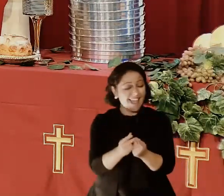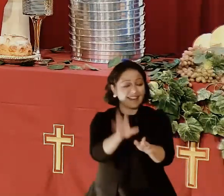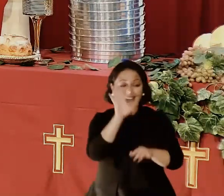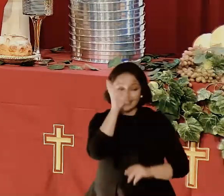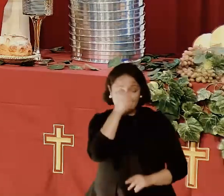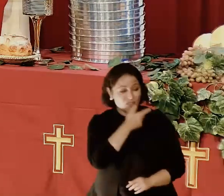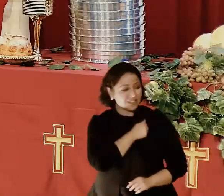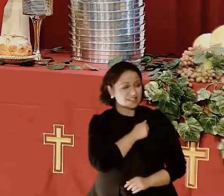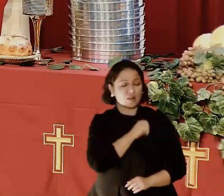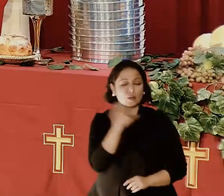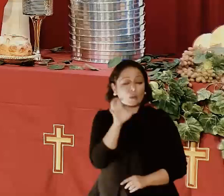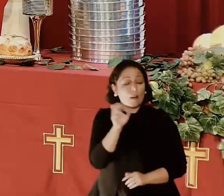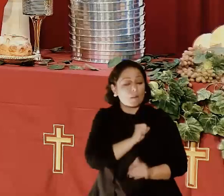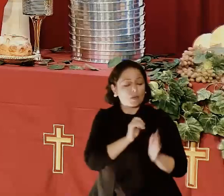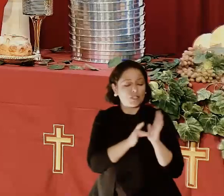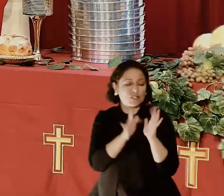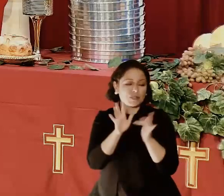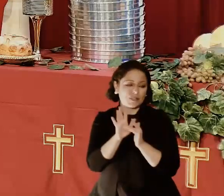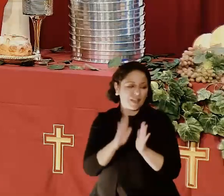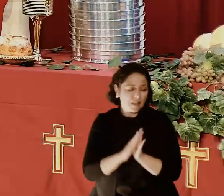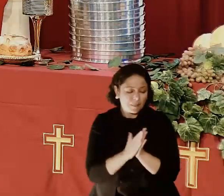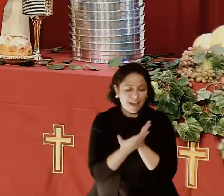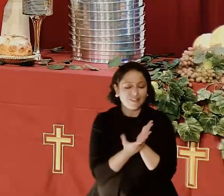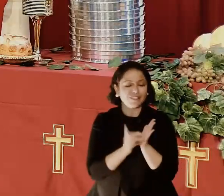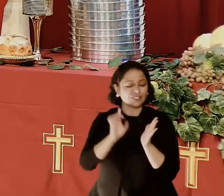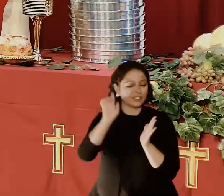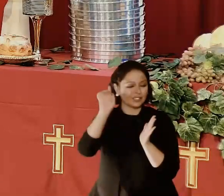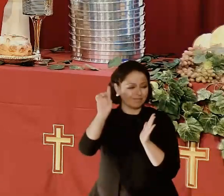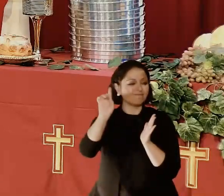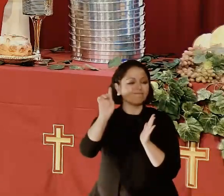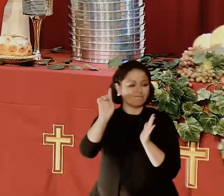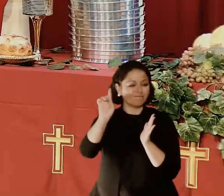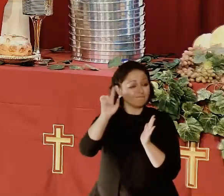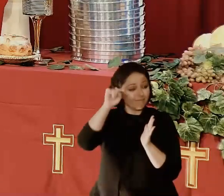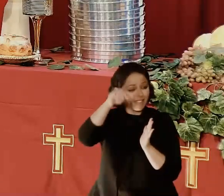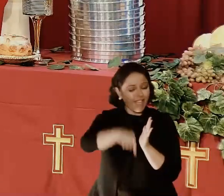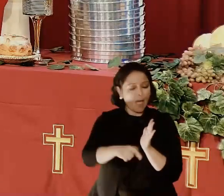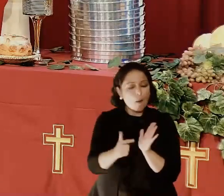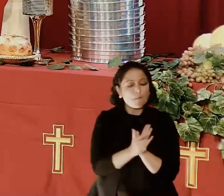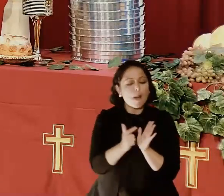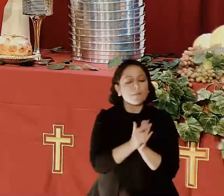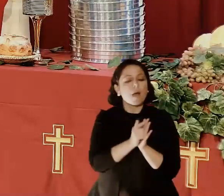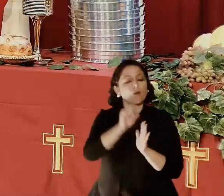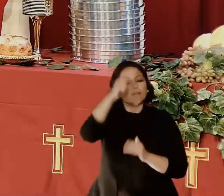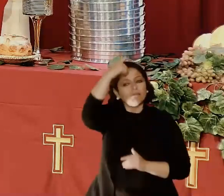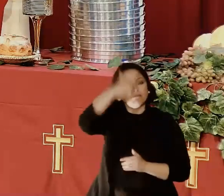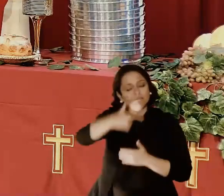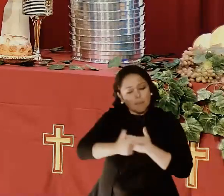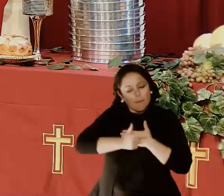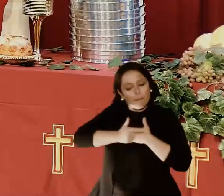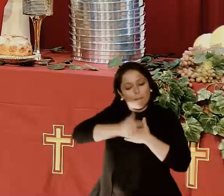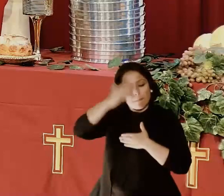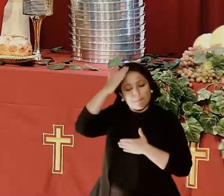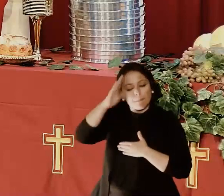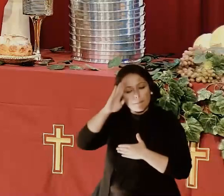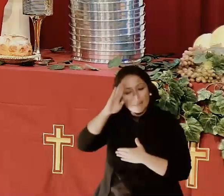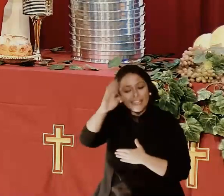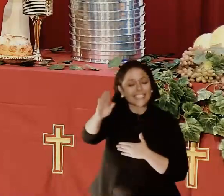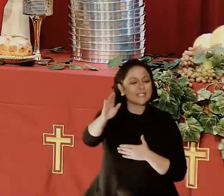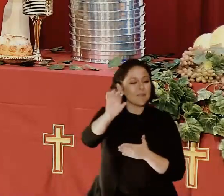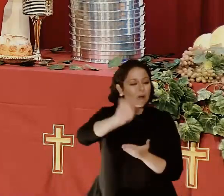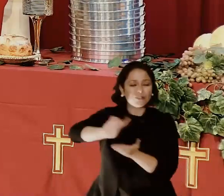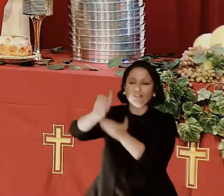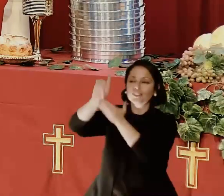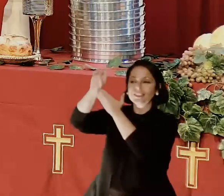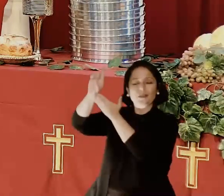Deus exerce na Escritura quando promete. Ele, o papel dele é de cumprir as promessas. E por causa dessa reputação